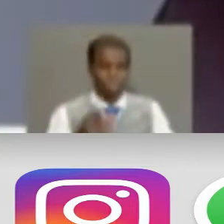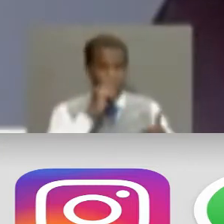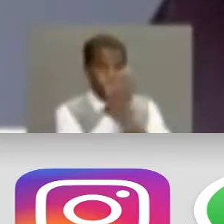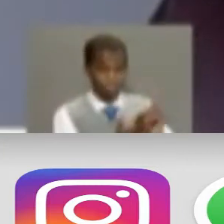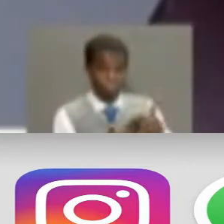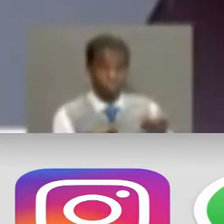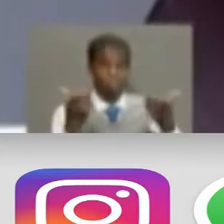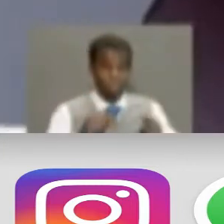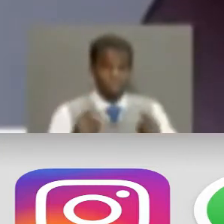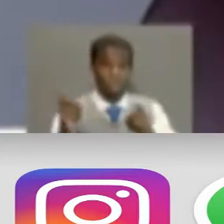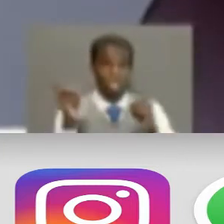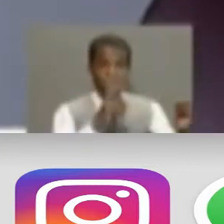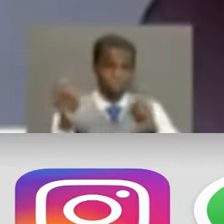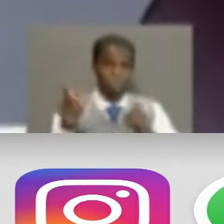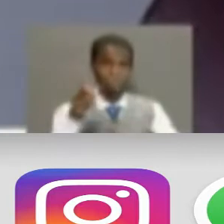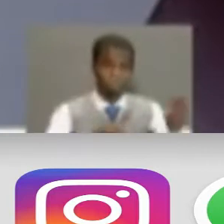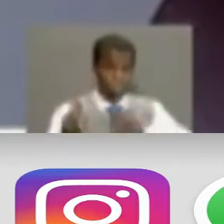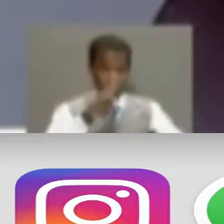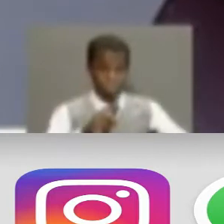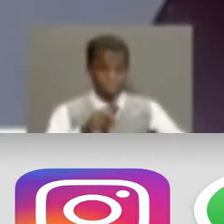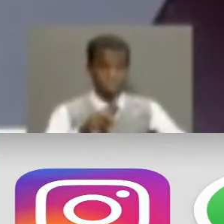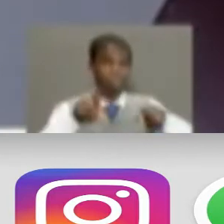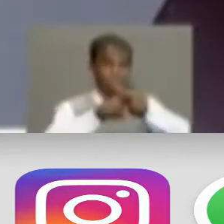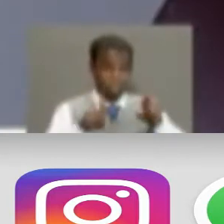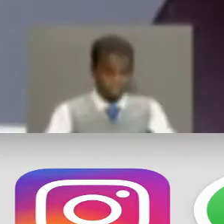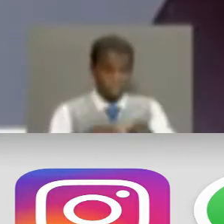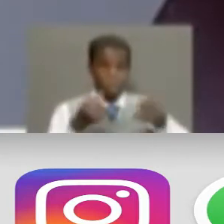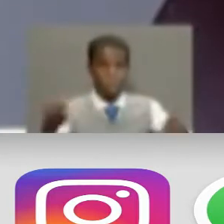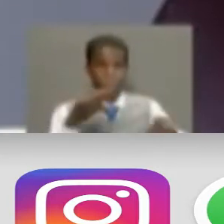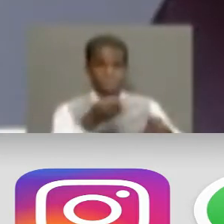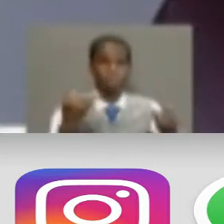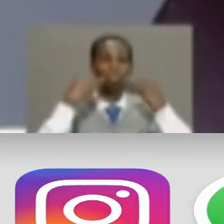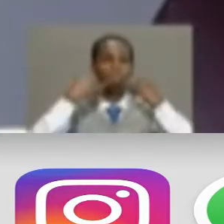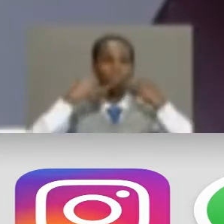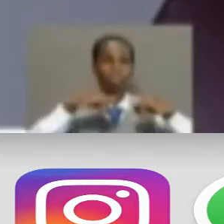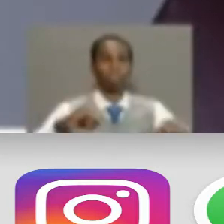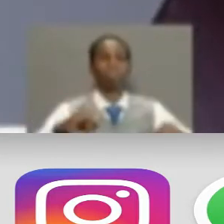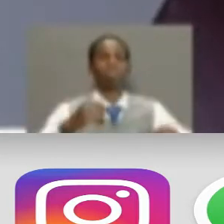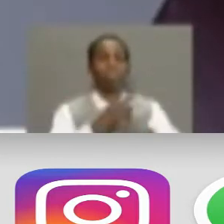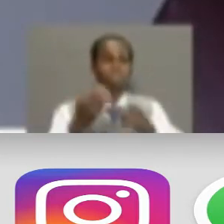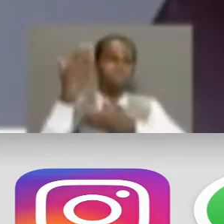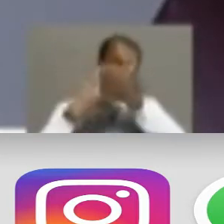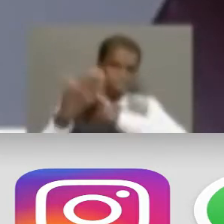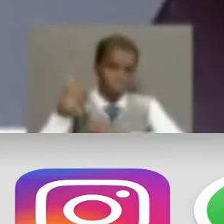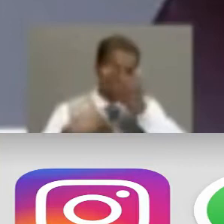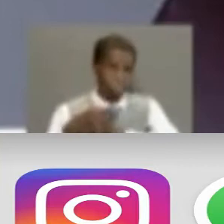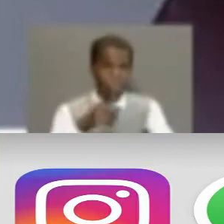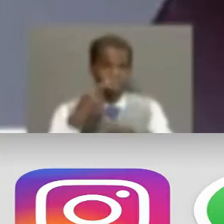se no debate público, mesmo nas notícias, e já ouvi debates muito fortes, a xingalharem